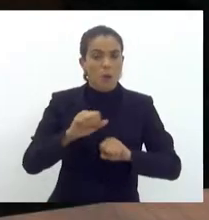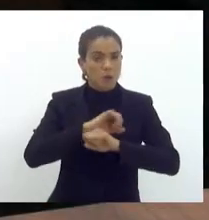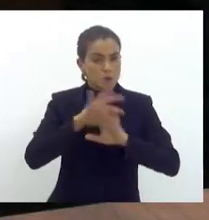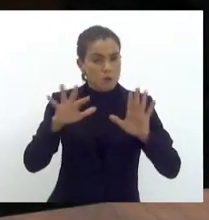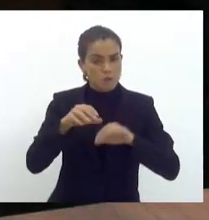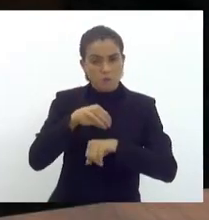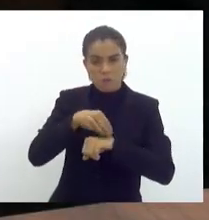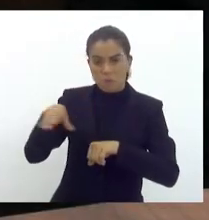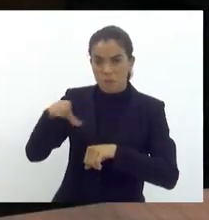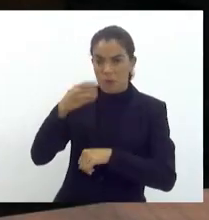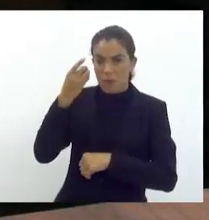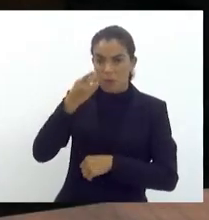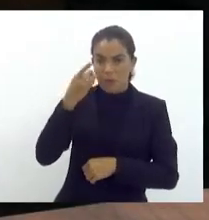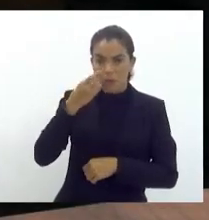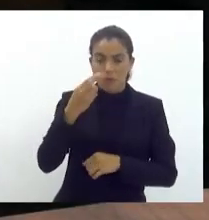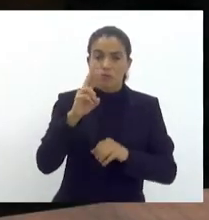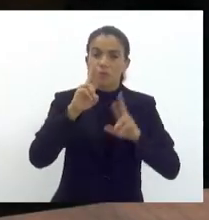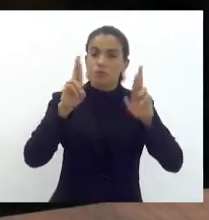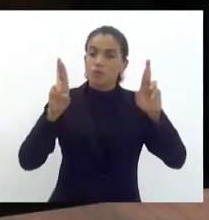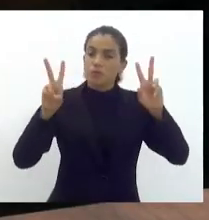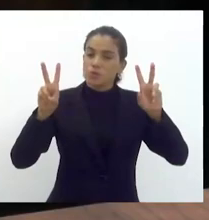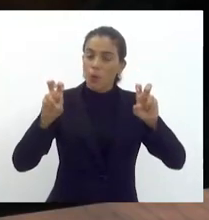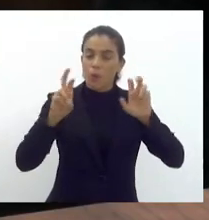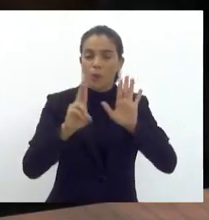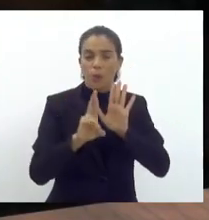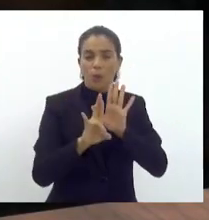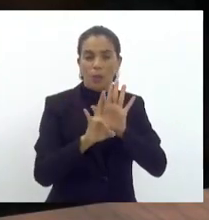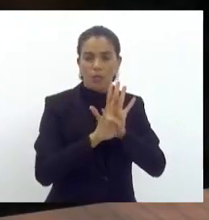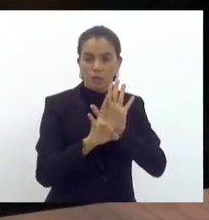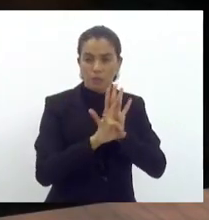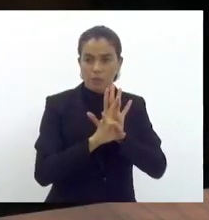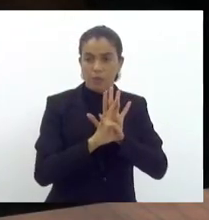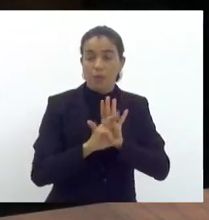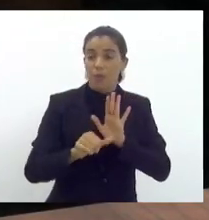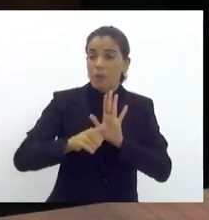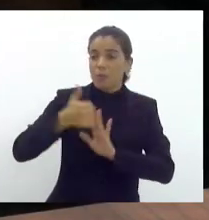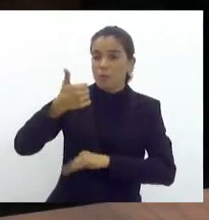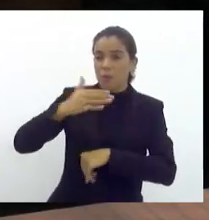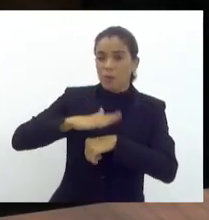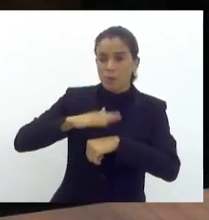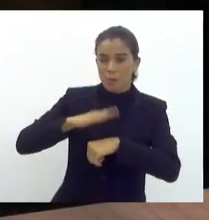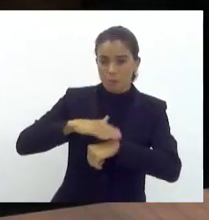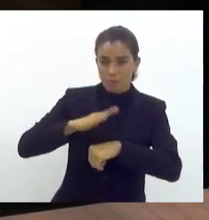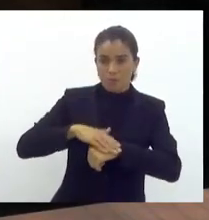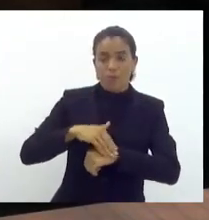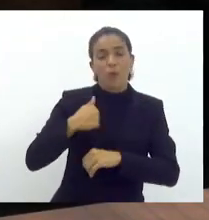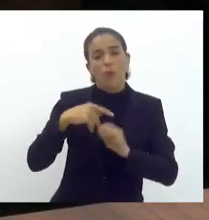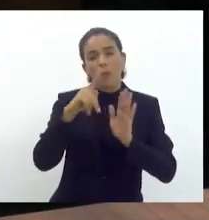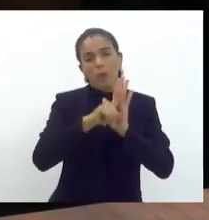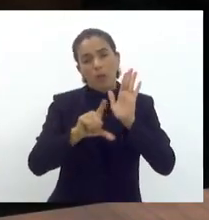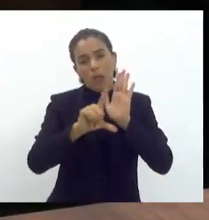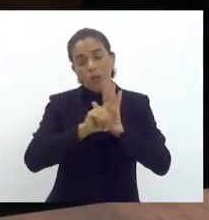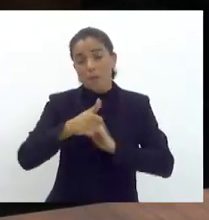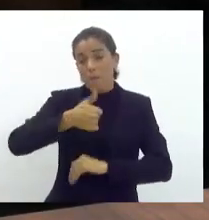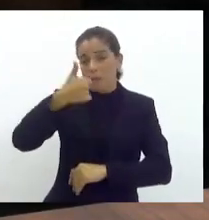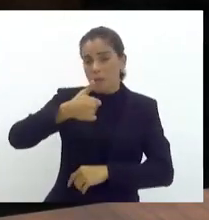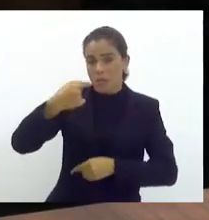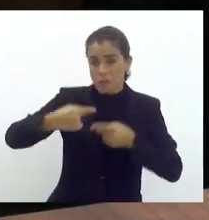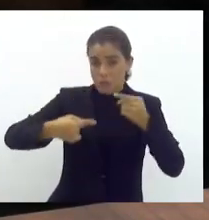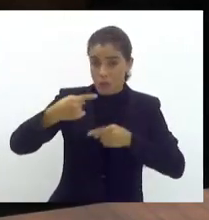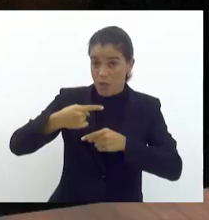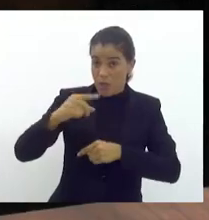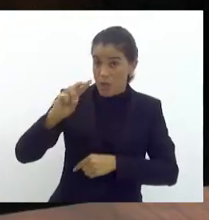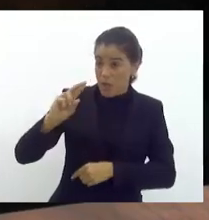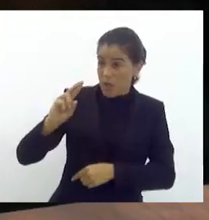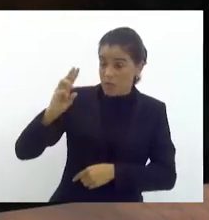sobre o regimento da casa no primeiro momento deputada quando o projeto vem em primeira discussão foi anteontem